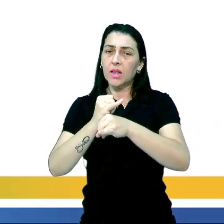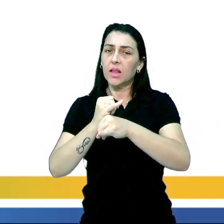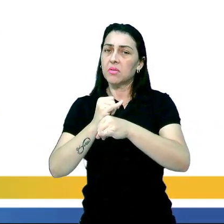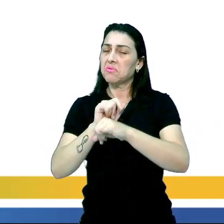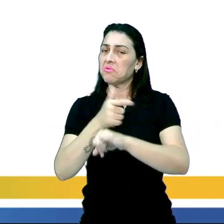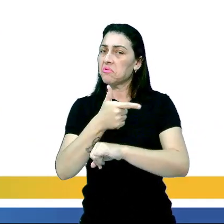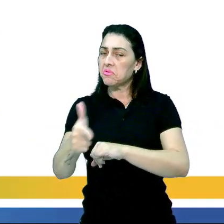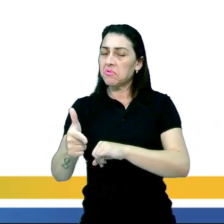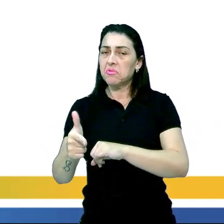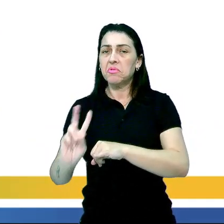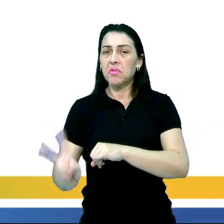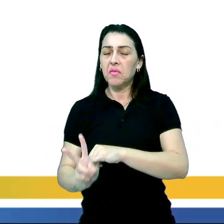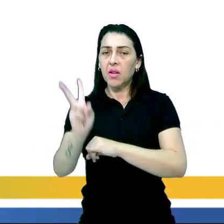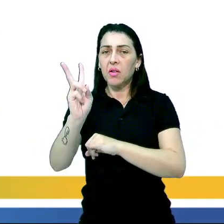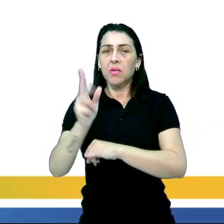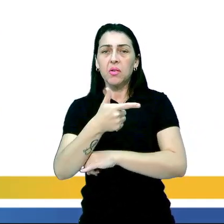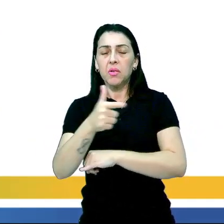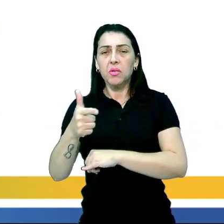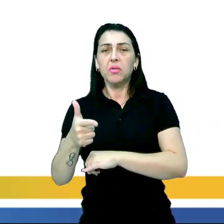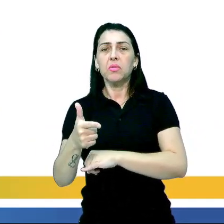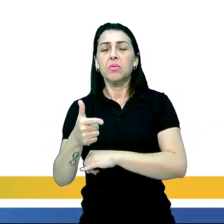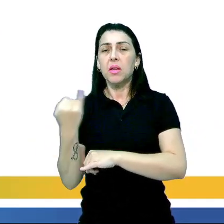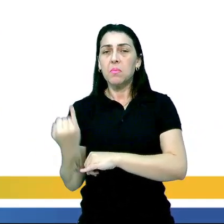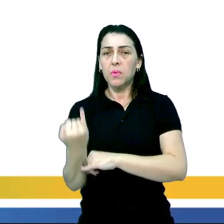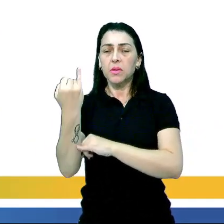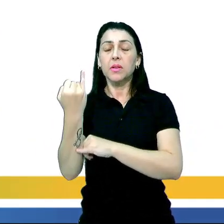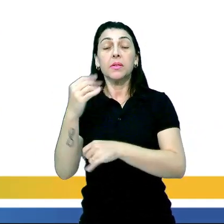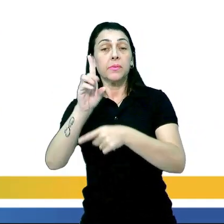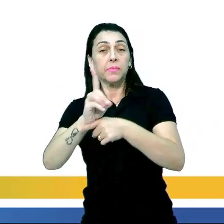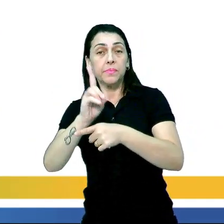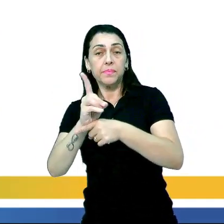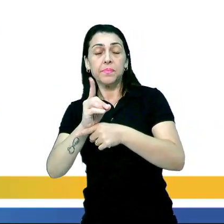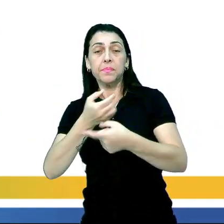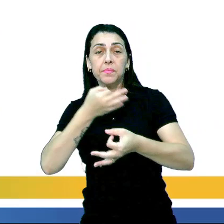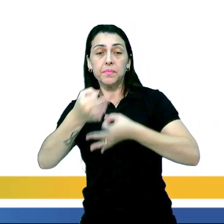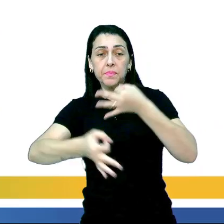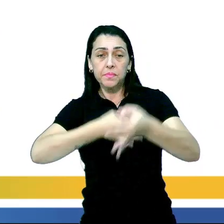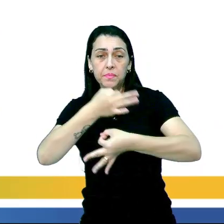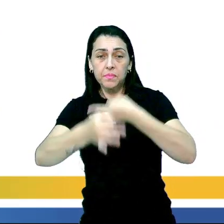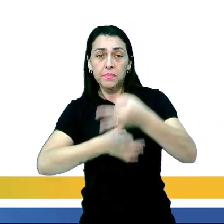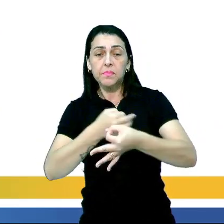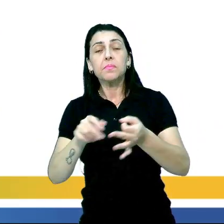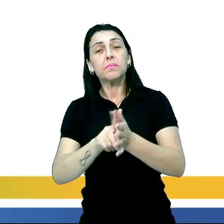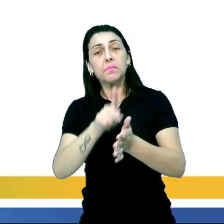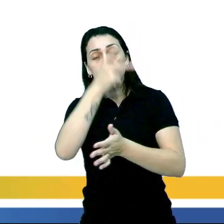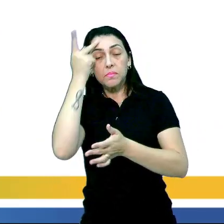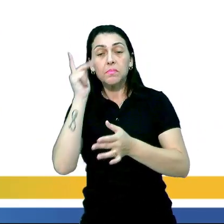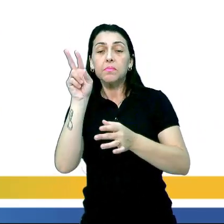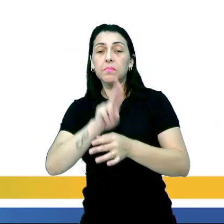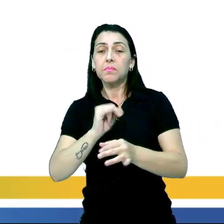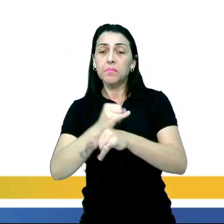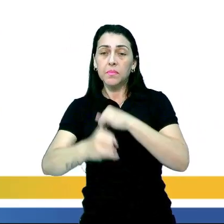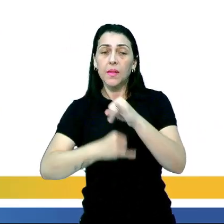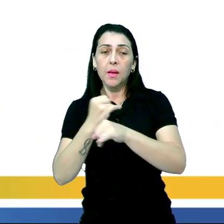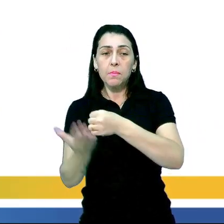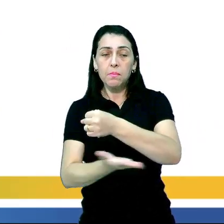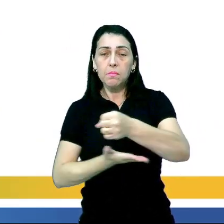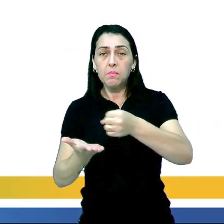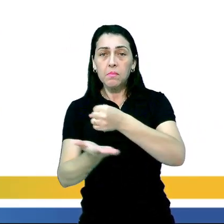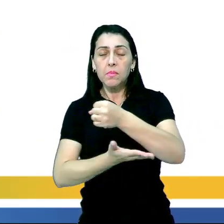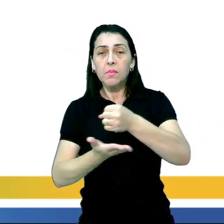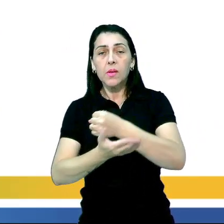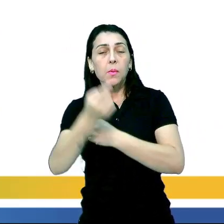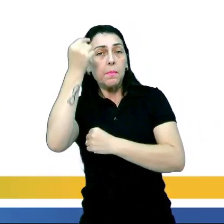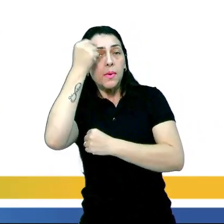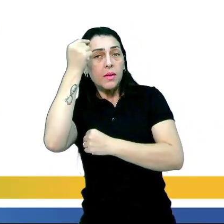sem valores reais? E na letra D, as opiniões emitidas pelos internautas são baseadas no